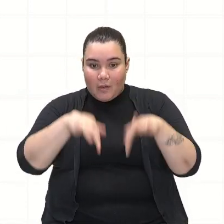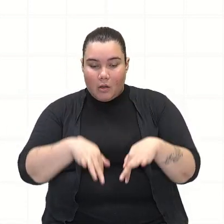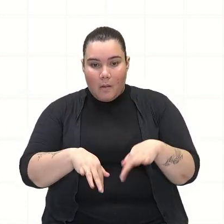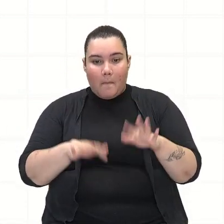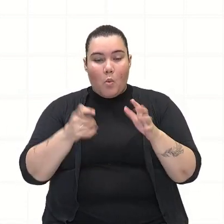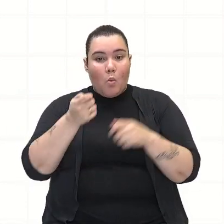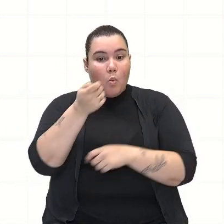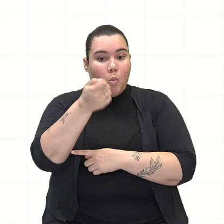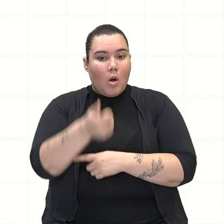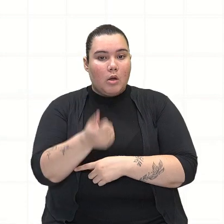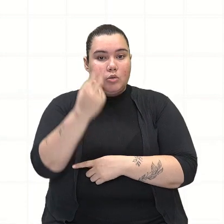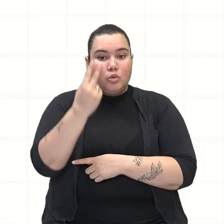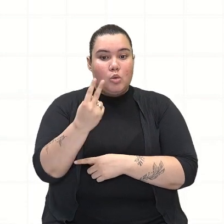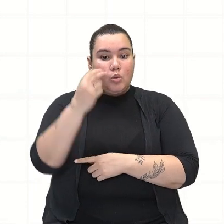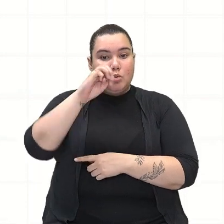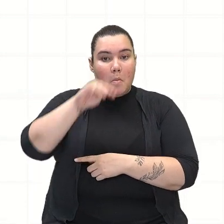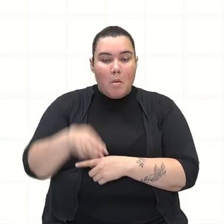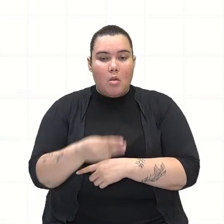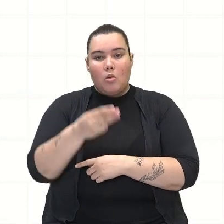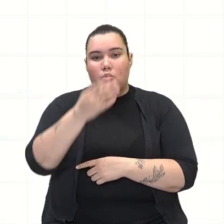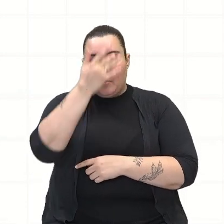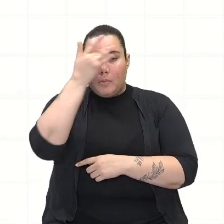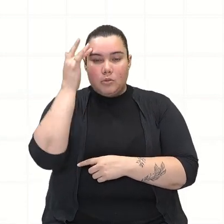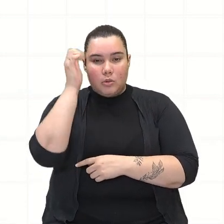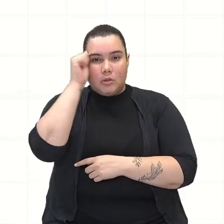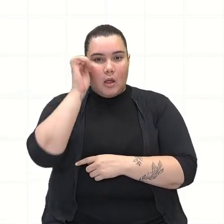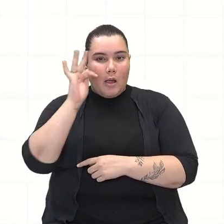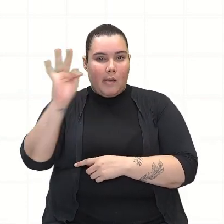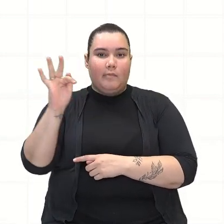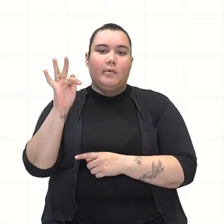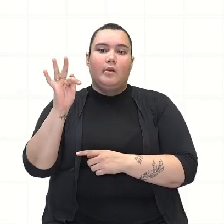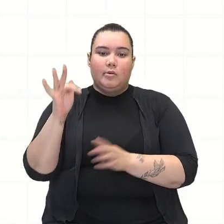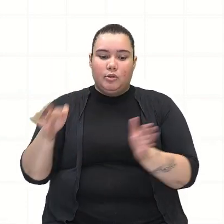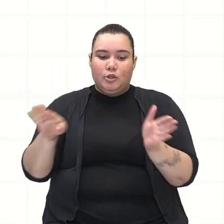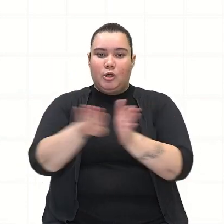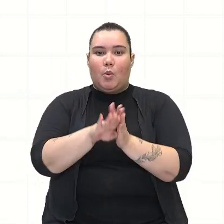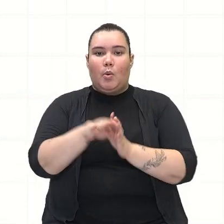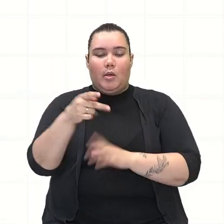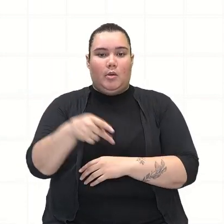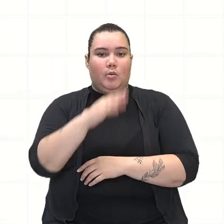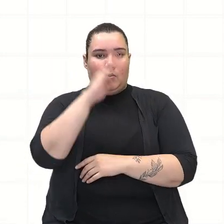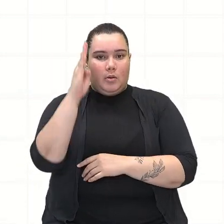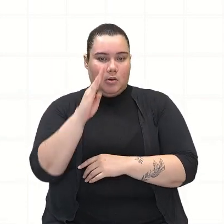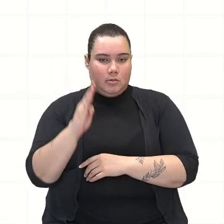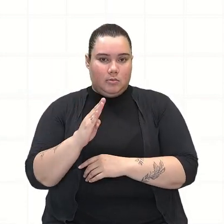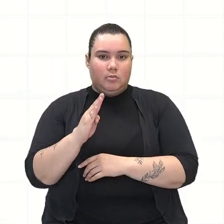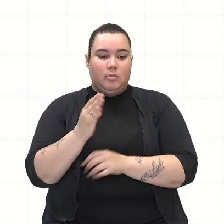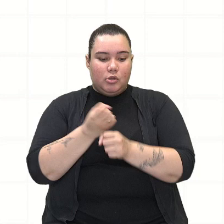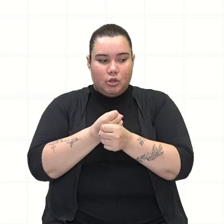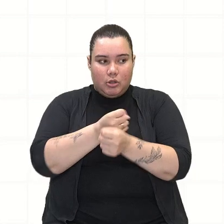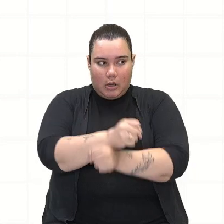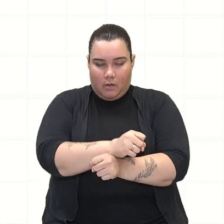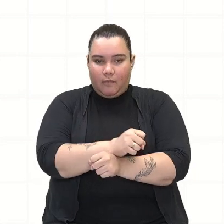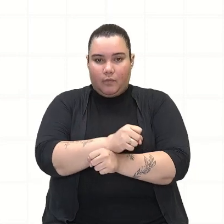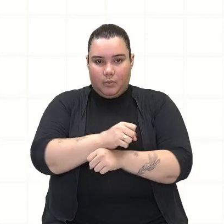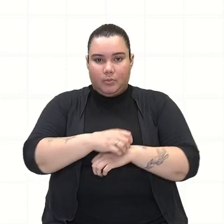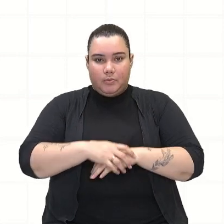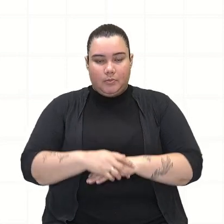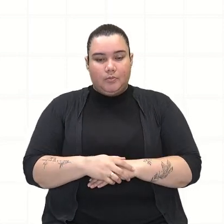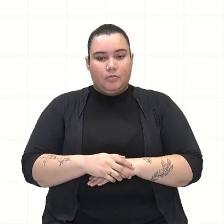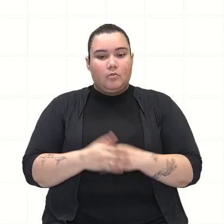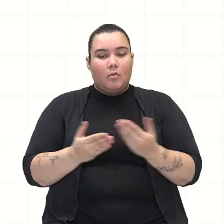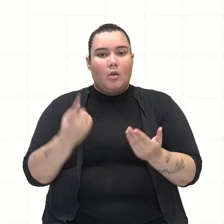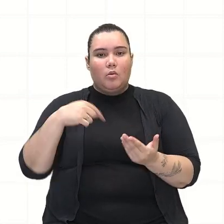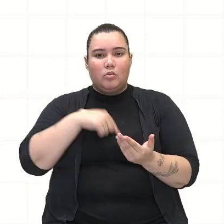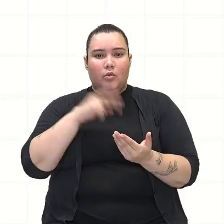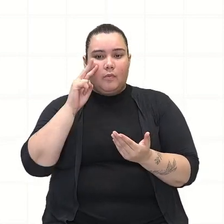2 milhões de africanos deram entrada no Brasil na condição de escravizado. Como a gente falou